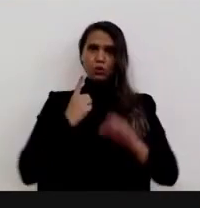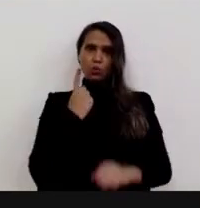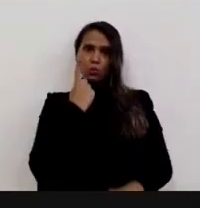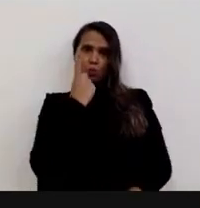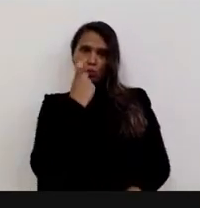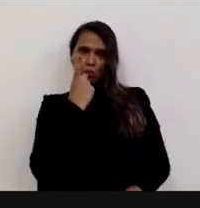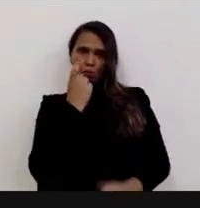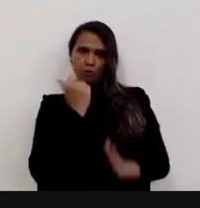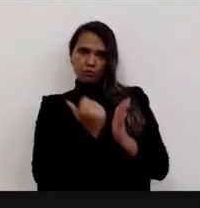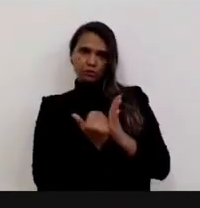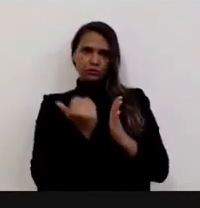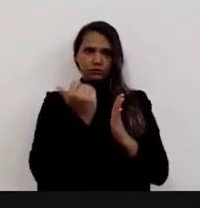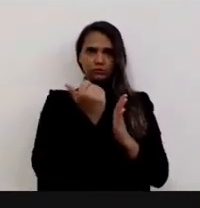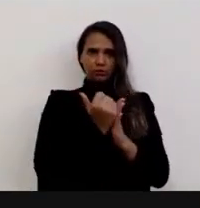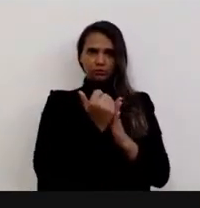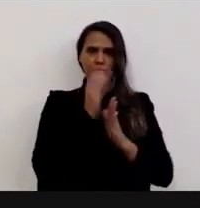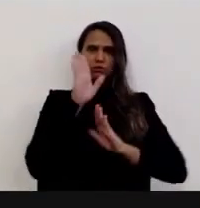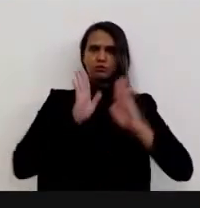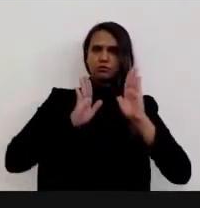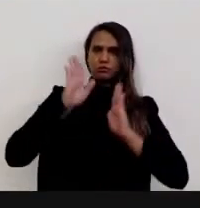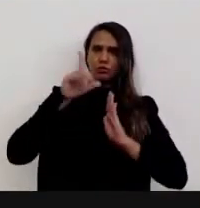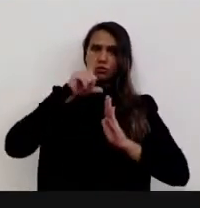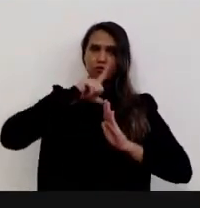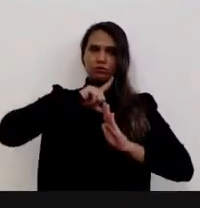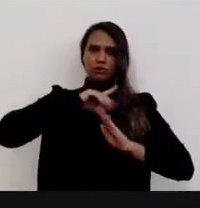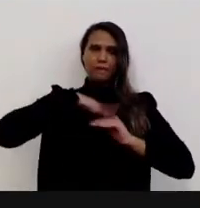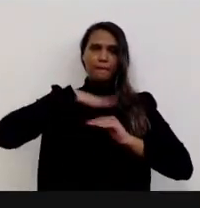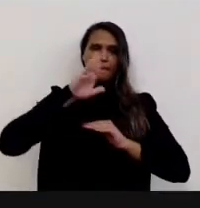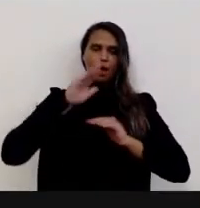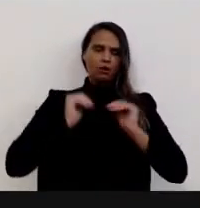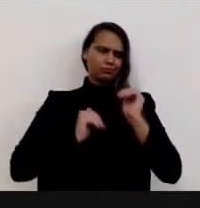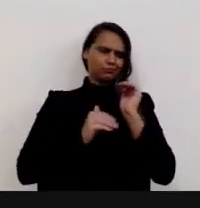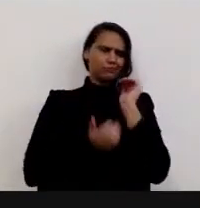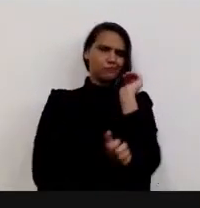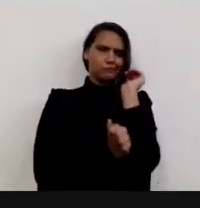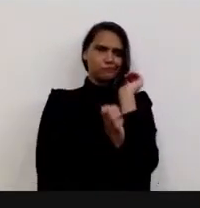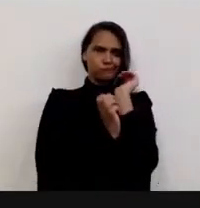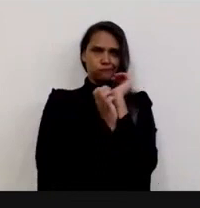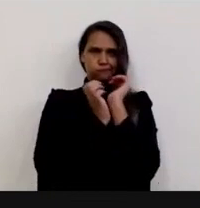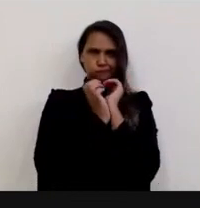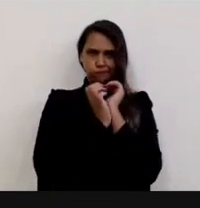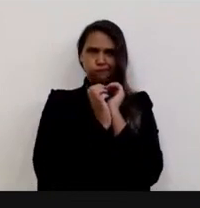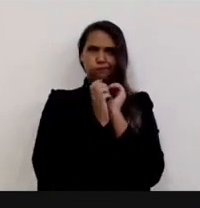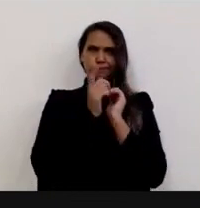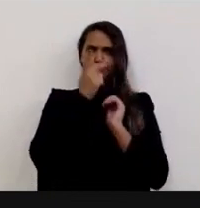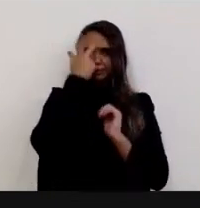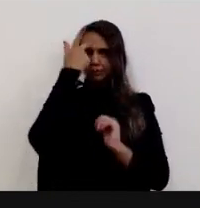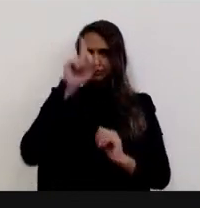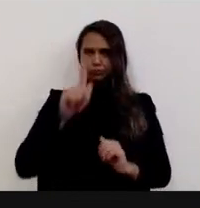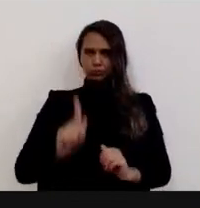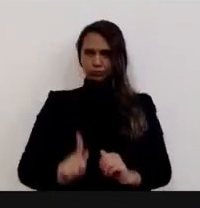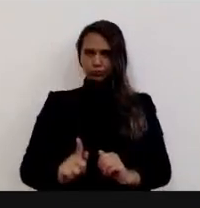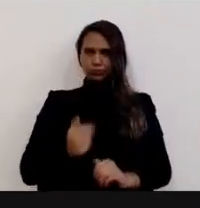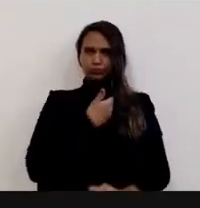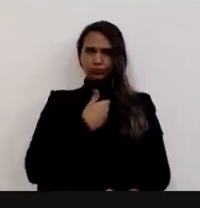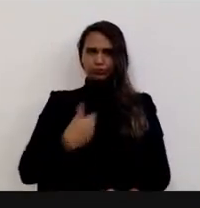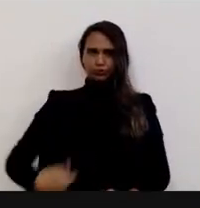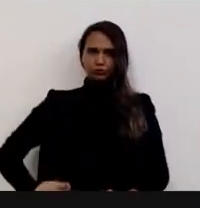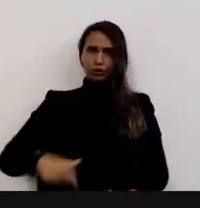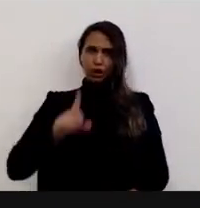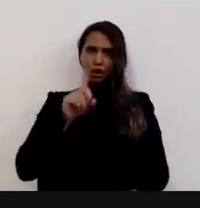das etapas da licitação que gera maior transtorno, às vezes, para o gestor público, é a pesquisa de